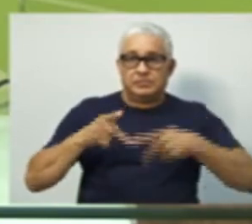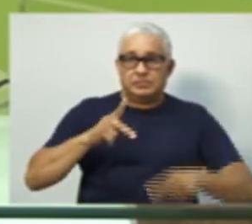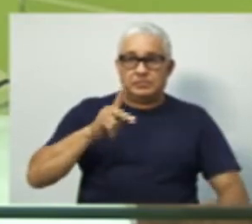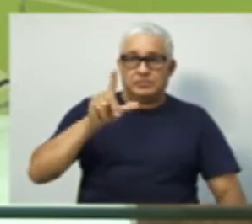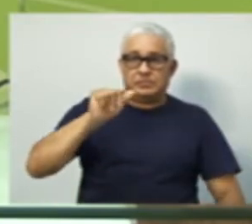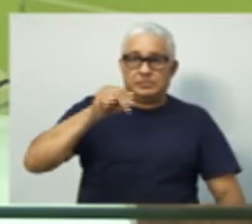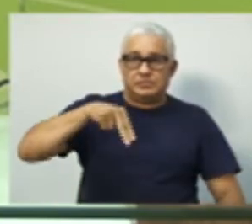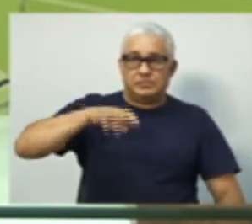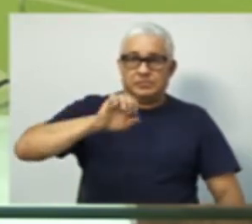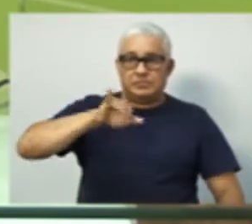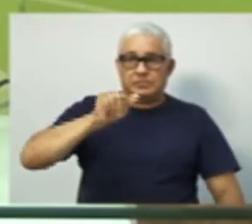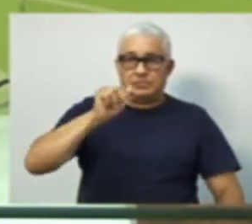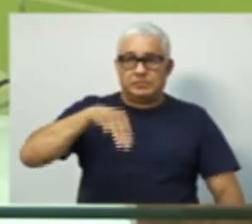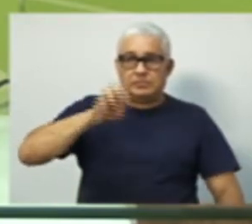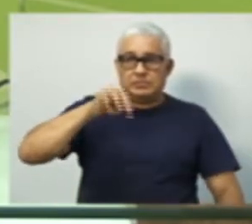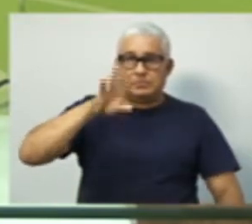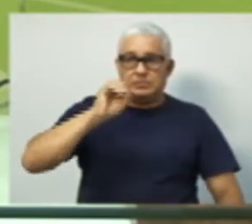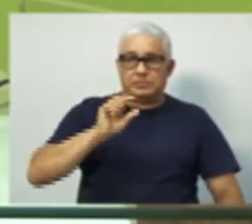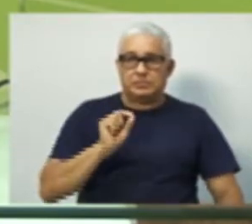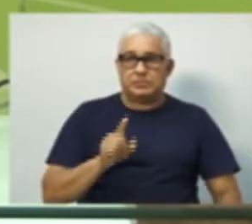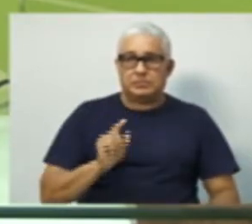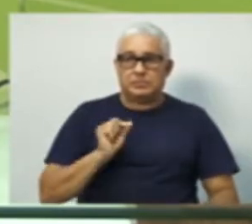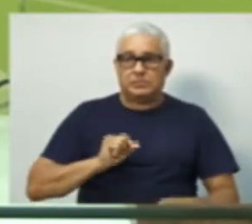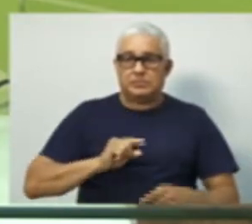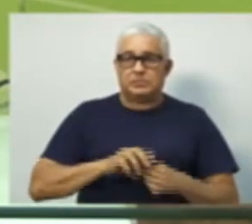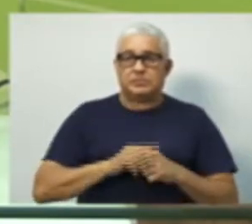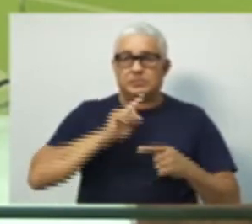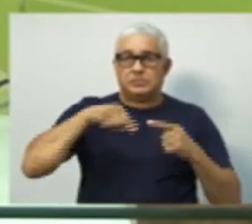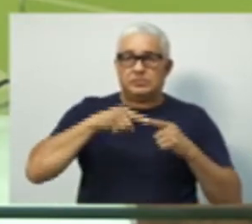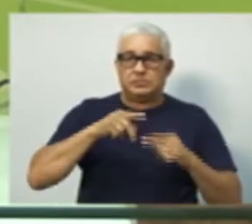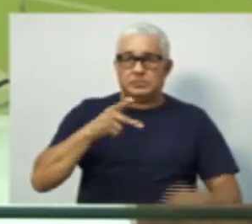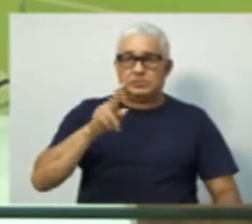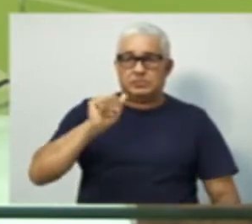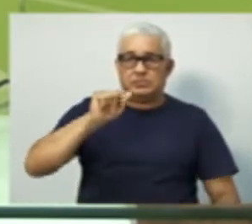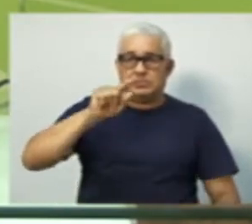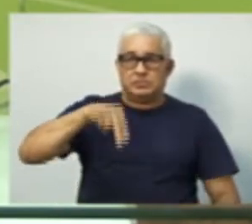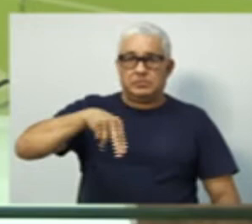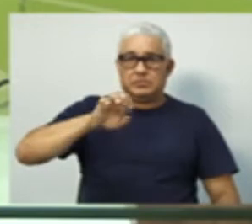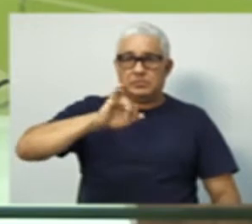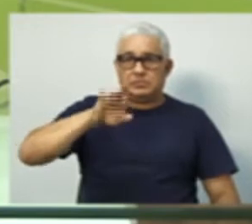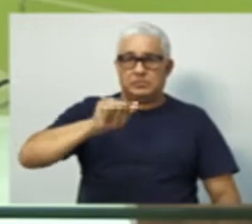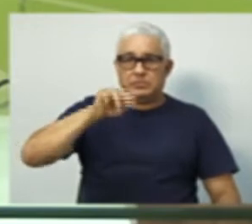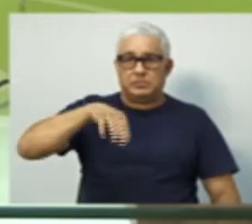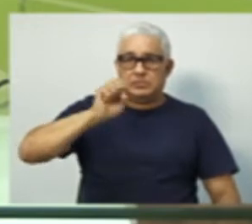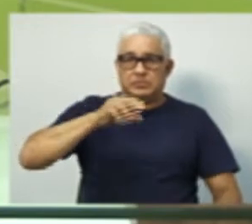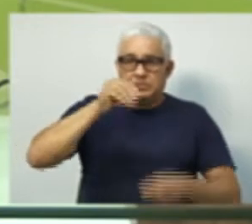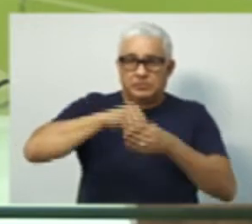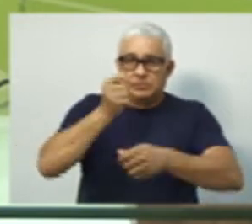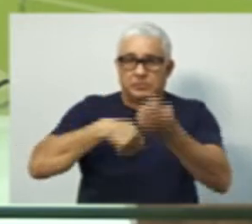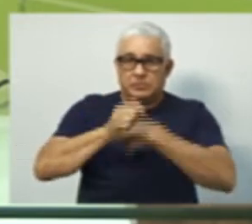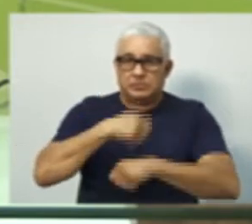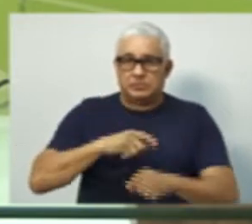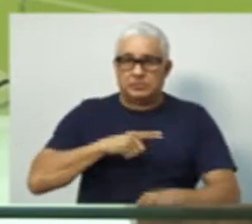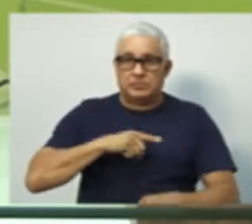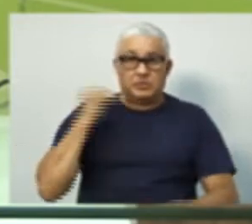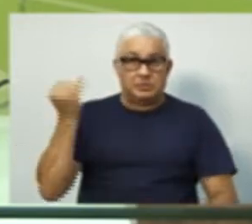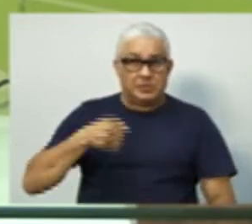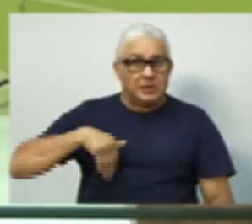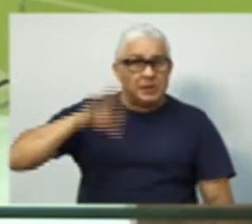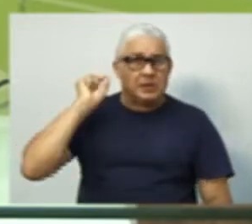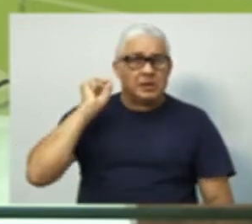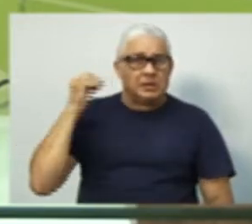período sazonal. Que nós temos período, por exemplo, de Copa do Mundo. Então, por exemplo, uma fábrica